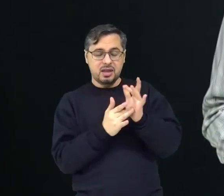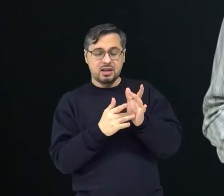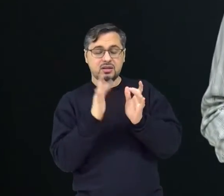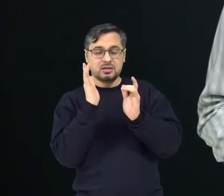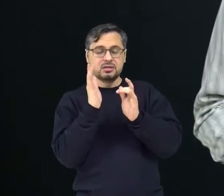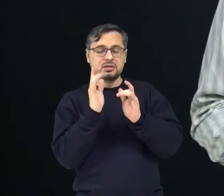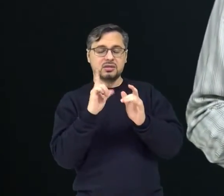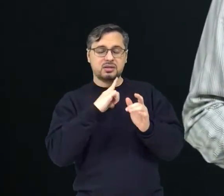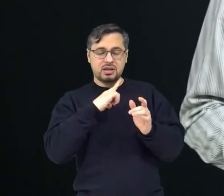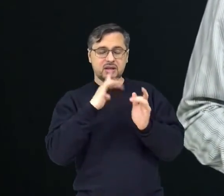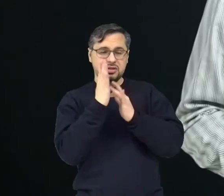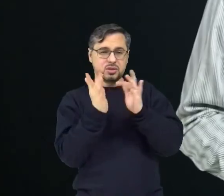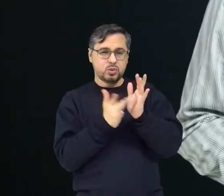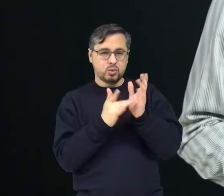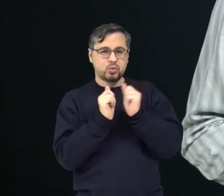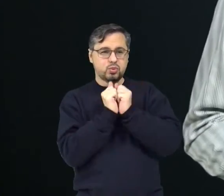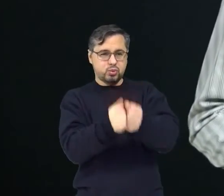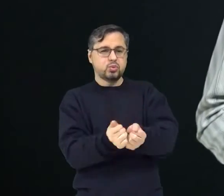mesmo assim